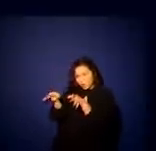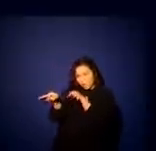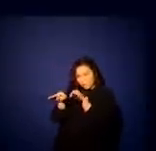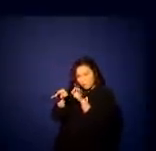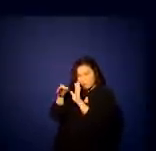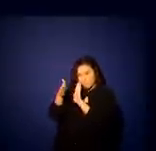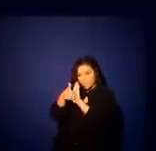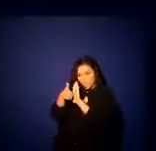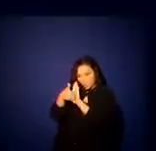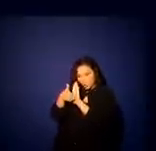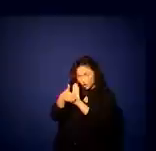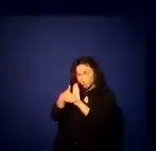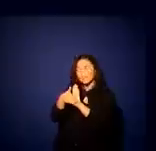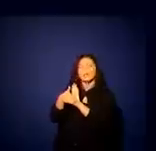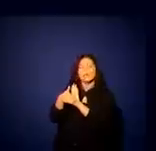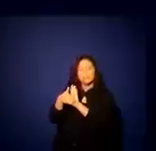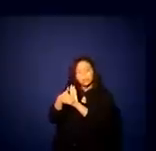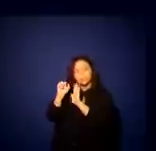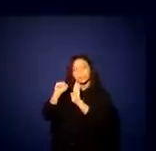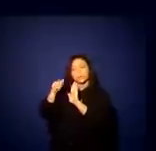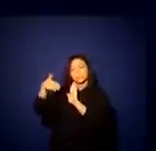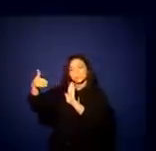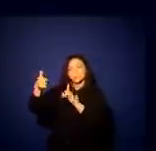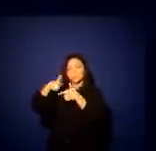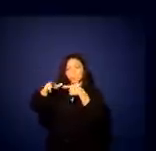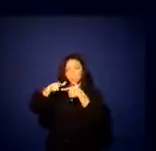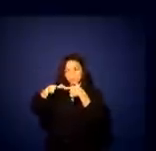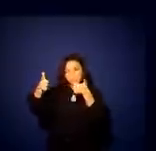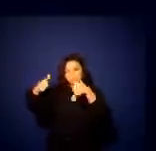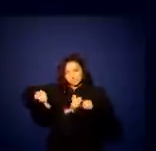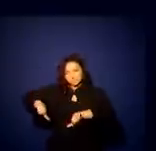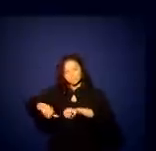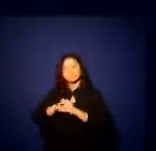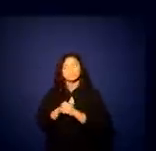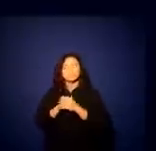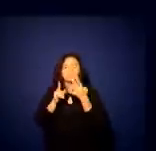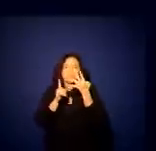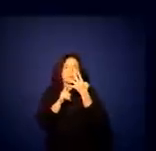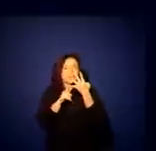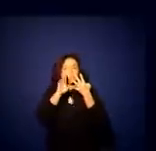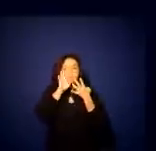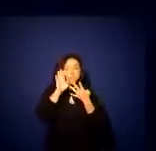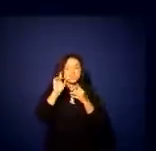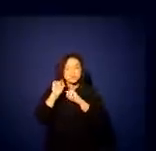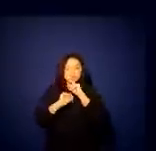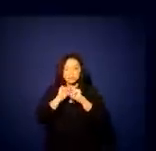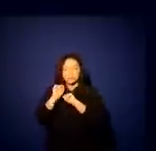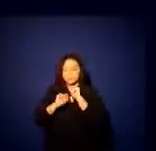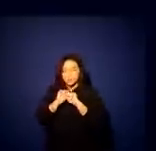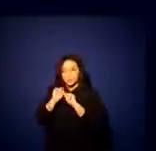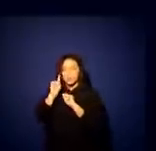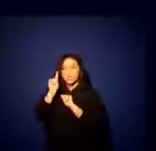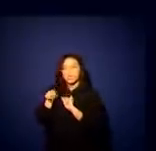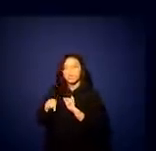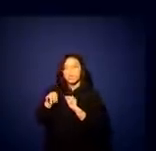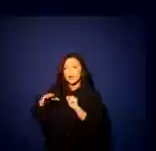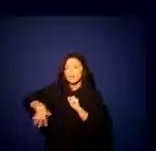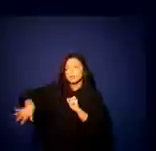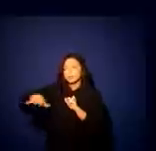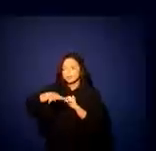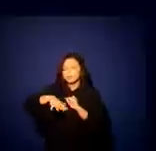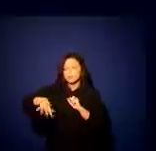um problema relevante e o quarto ponto é o ponto que o Cadu falou que acha que pode ter Impacto relevante pro setor inteiro